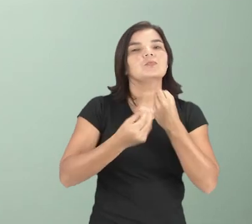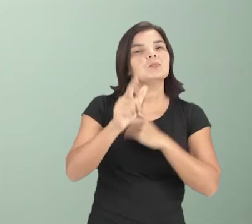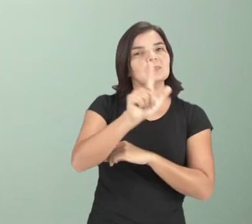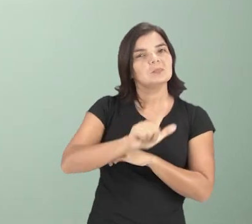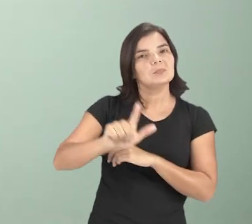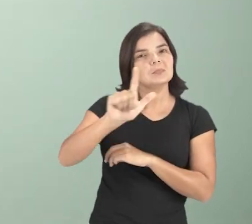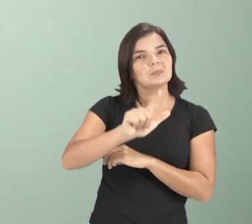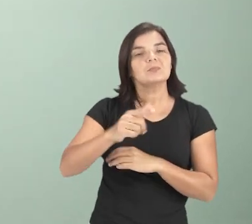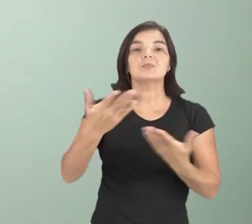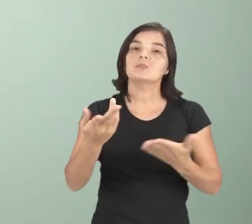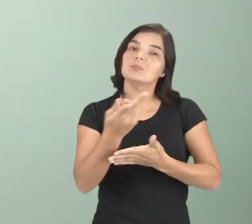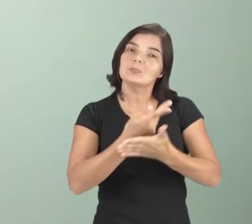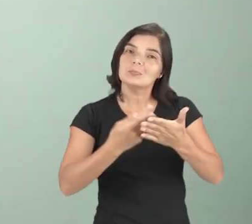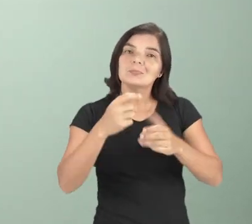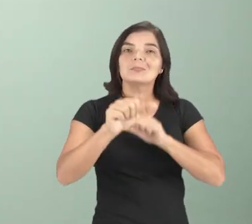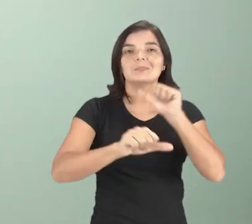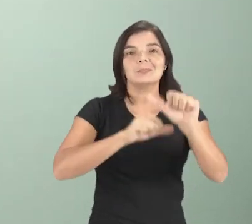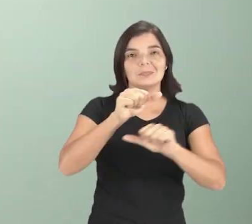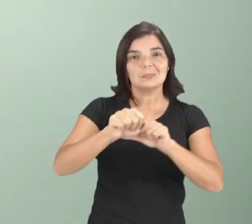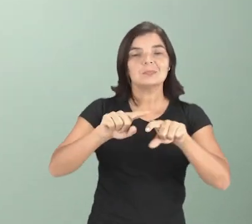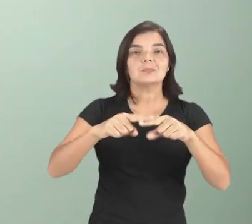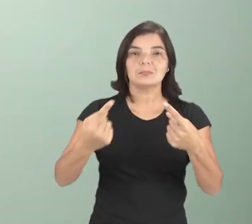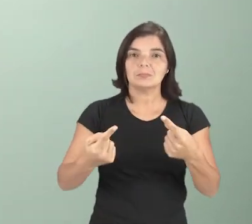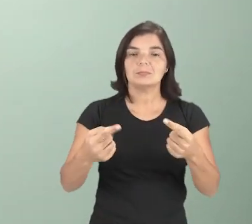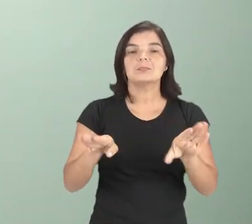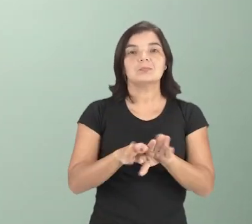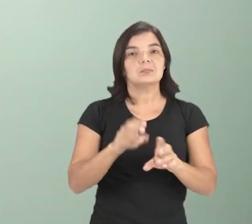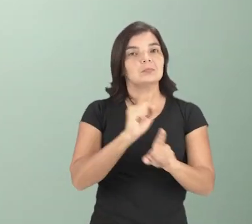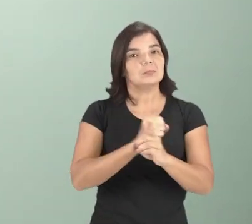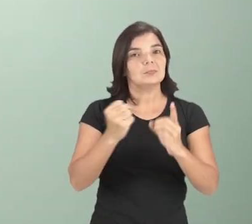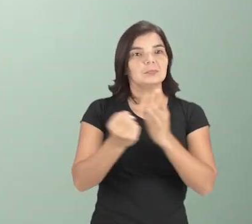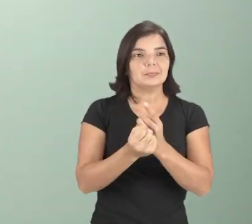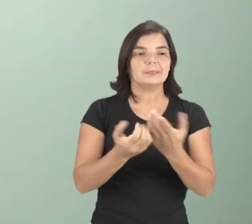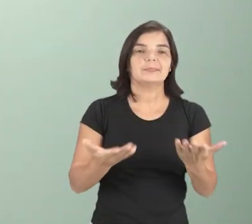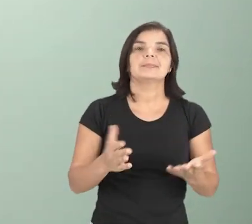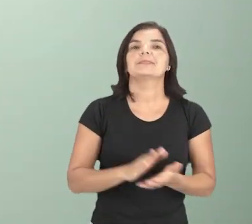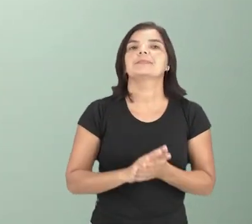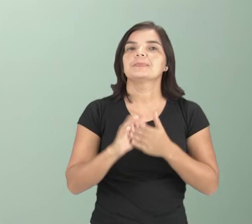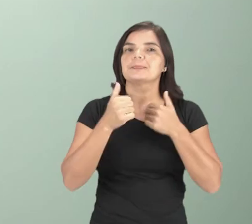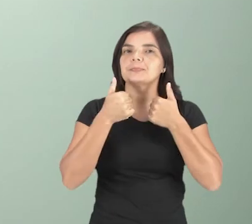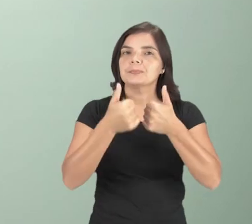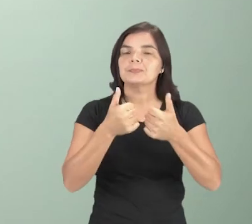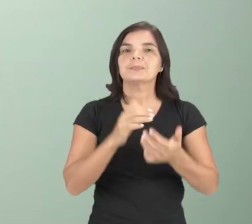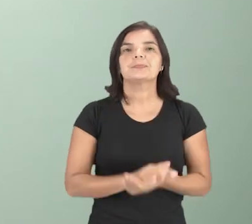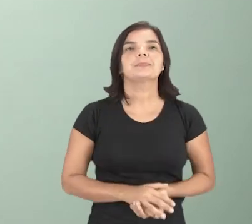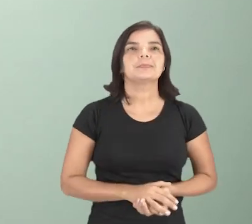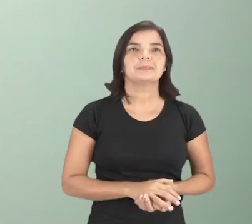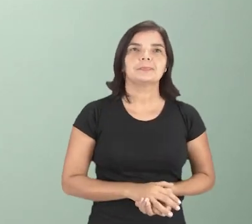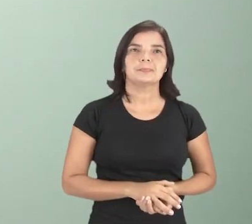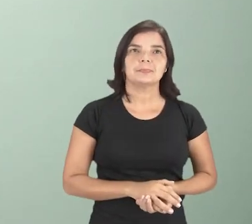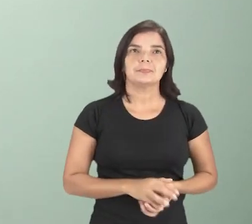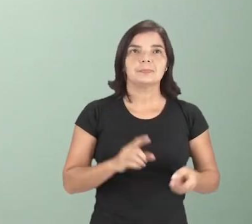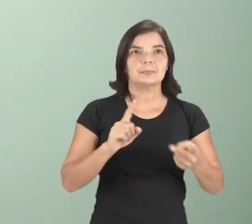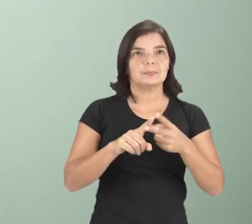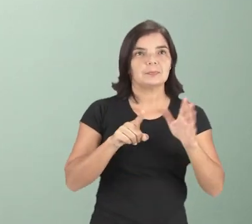se transforma, como a arte se transforma, para acompanhar ali a sociedade do seu tempo. Tudo bem? Vamos para a próxima?